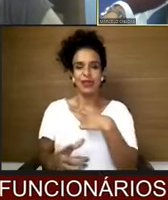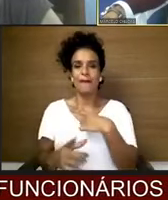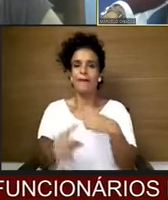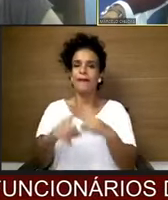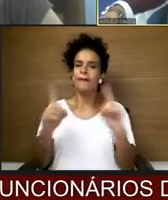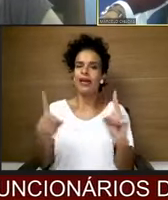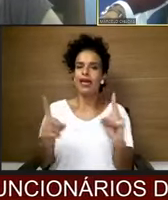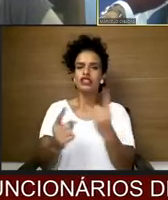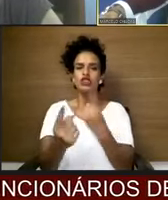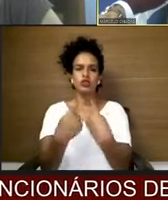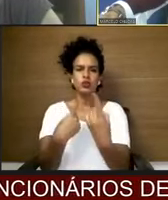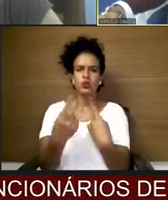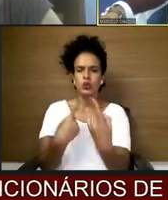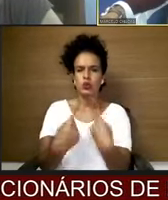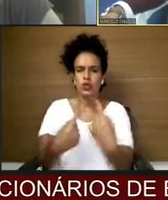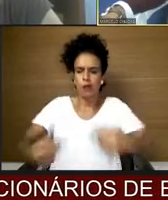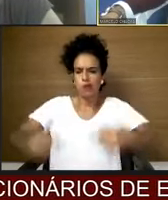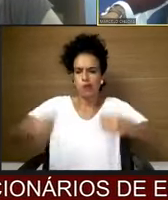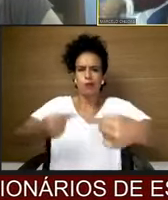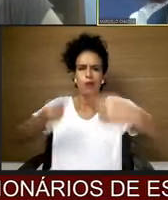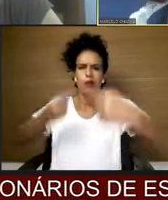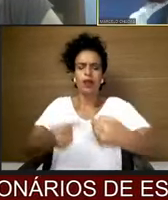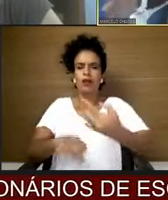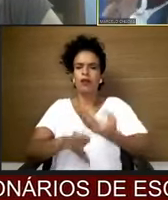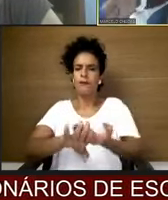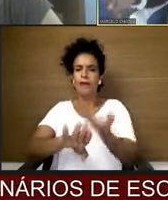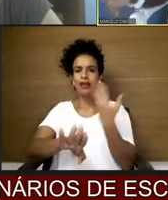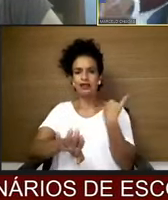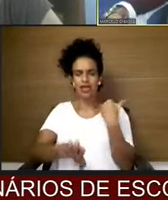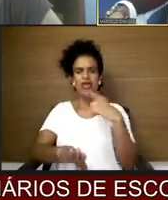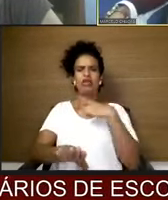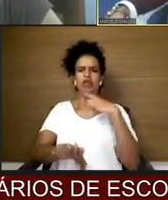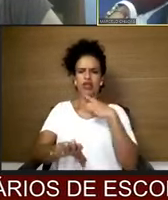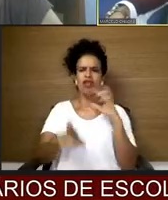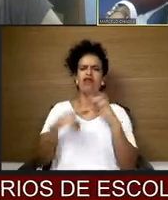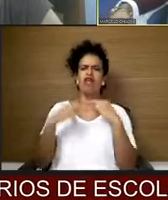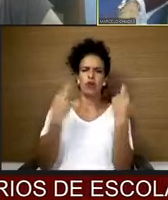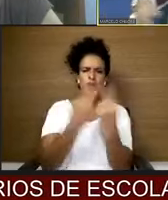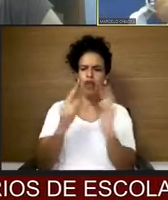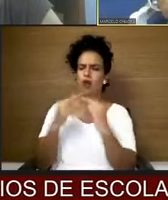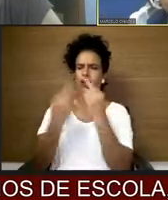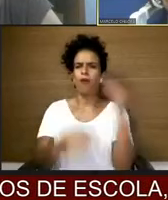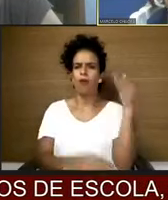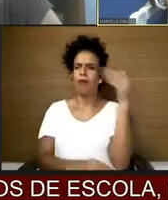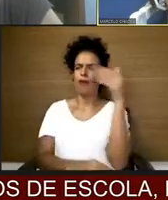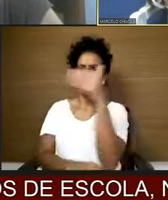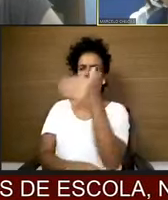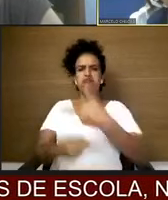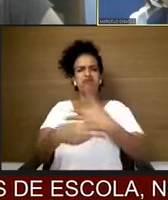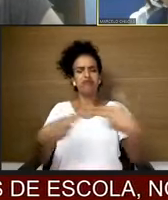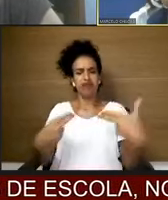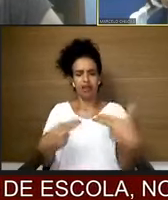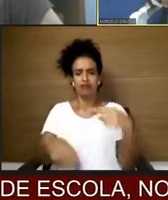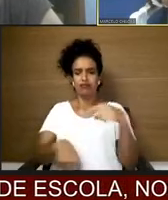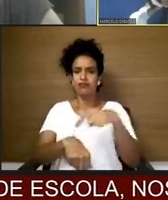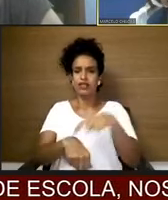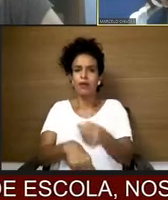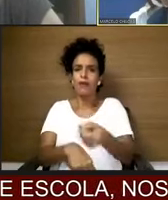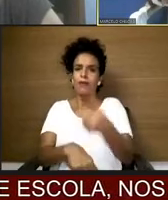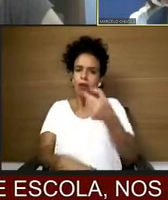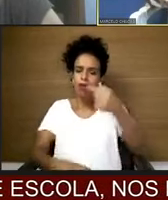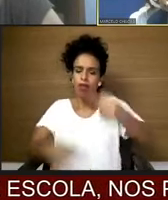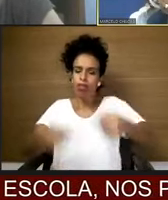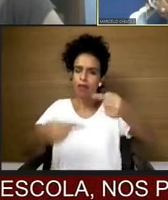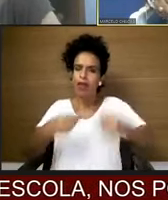vários encontros regionais da CNTE e nacionais, especificamente discutindo esse debate dos funcionários administrativos da